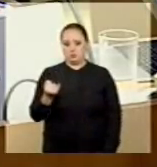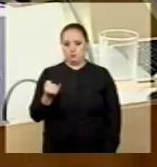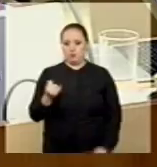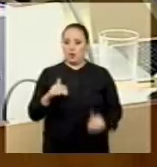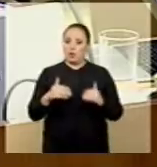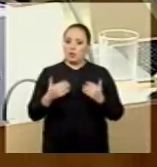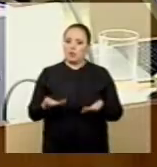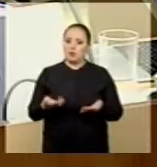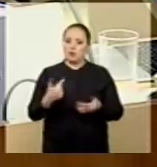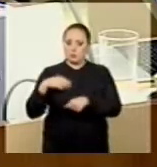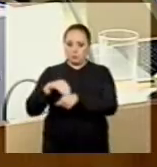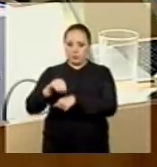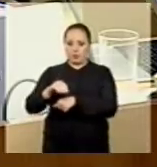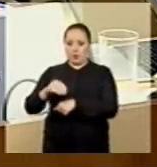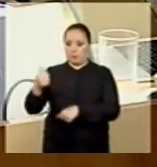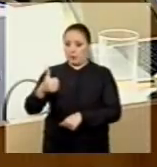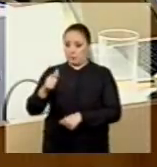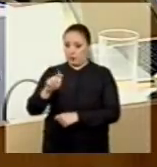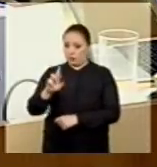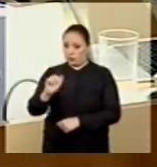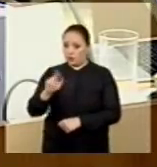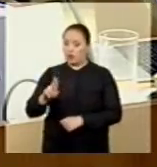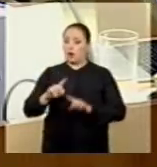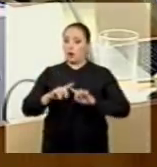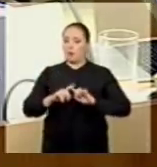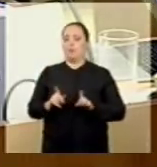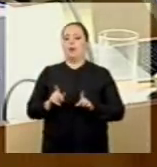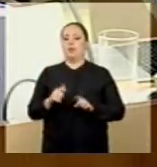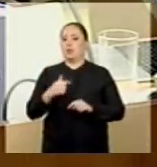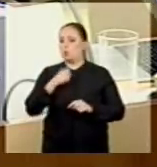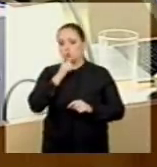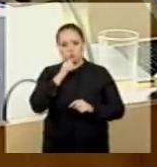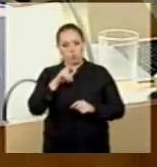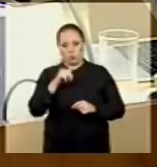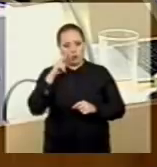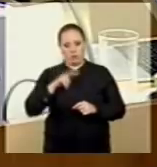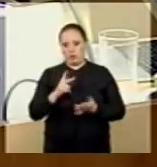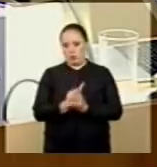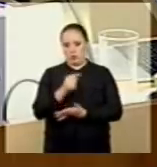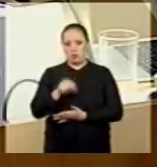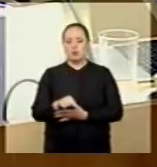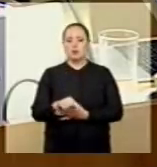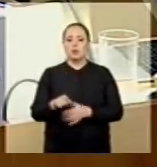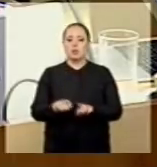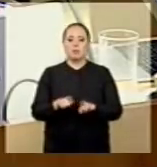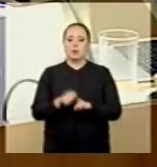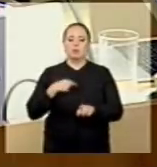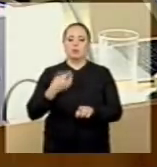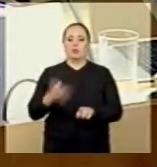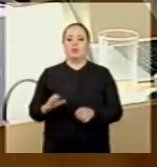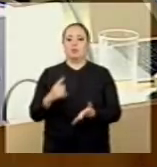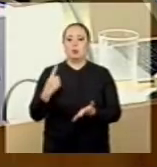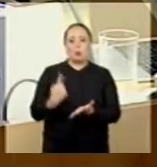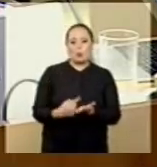princípio, eu mandaria para o primeiro grau. Mas devo dizer que eu não enfrentei essa questão e também não quero me comprometer com a tese,